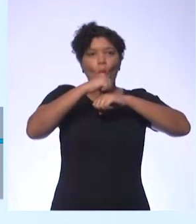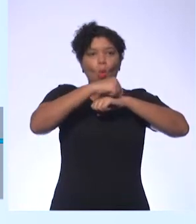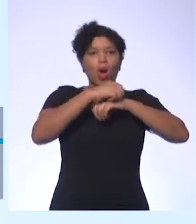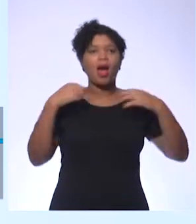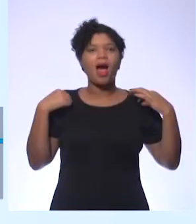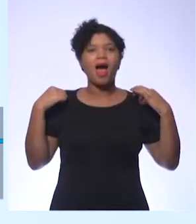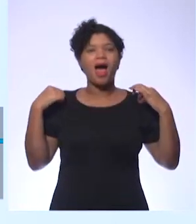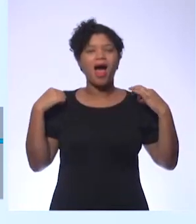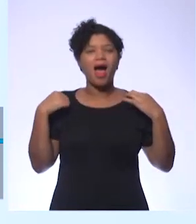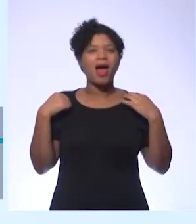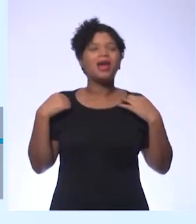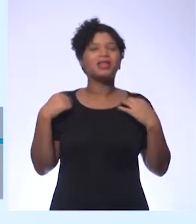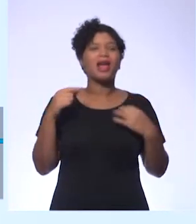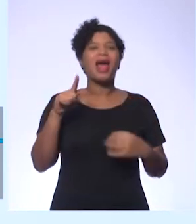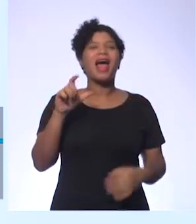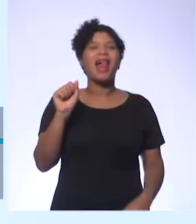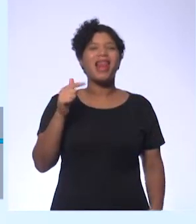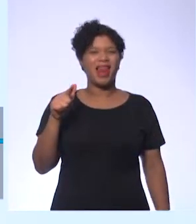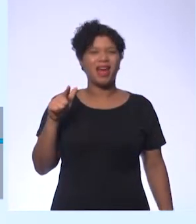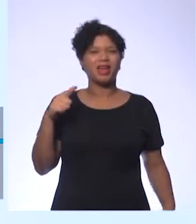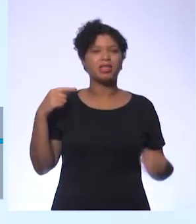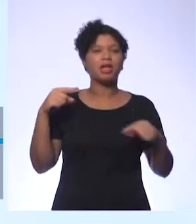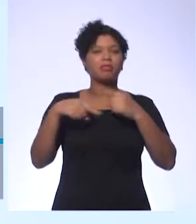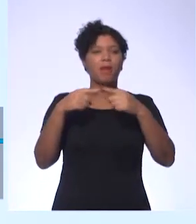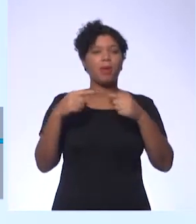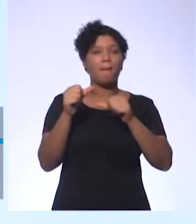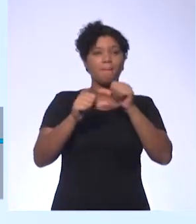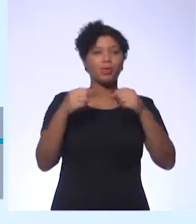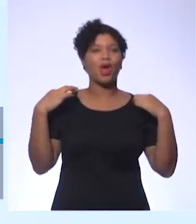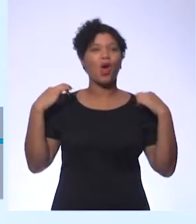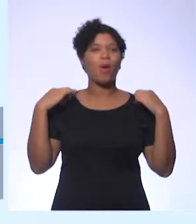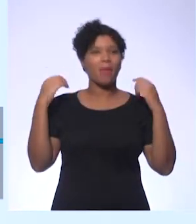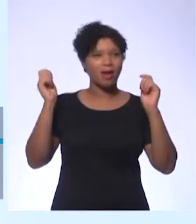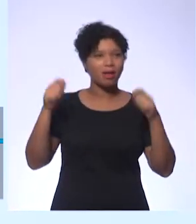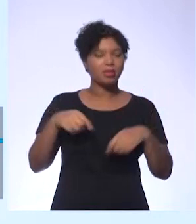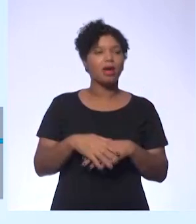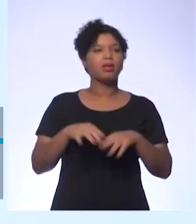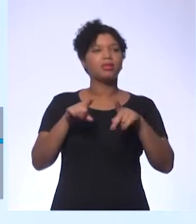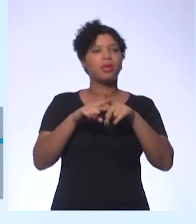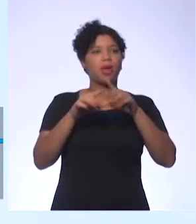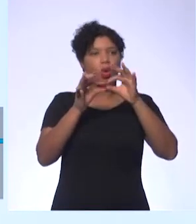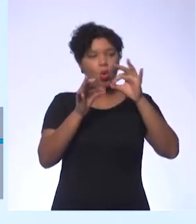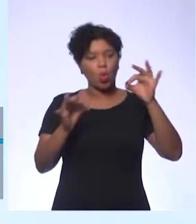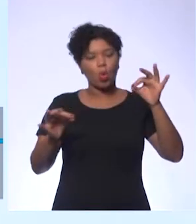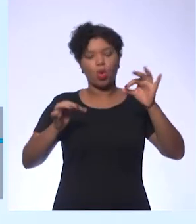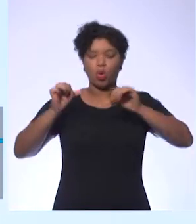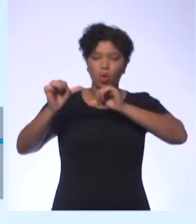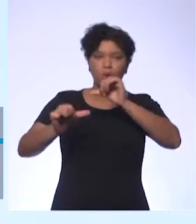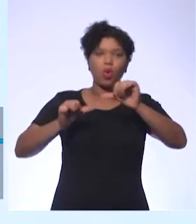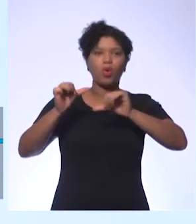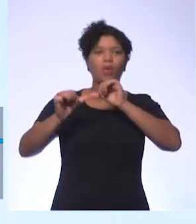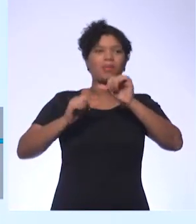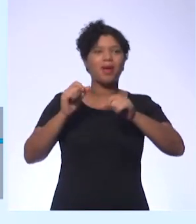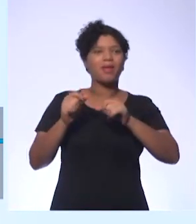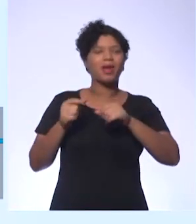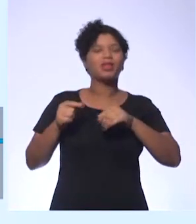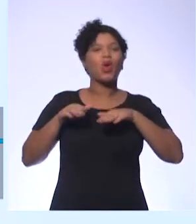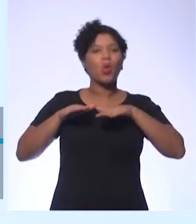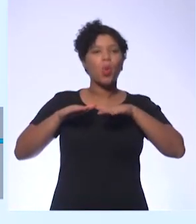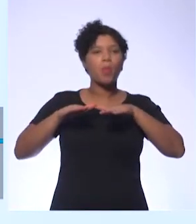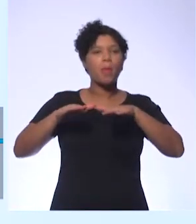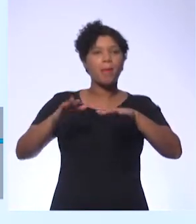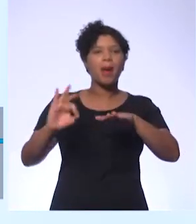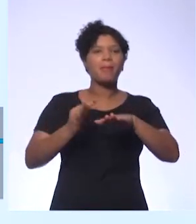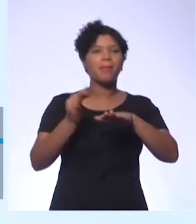ali aquele algodão para se tornar uma lã. Ele sabia fazer fiar e depois costurar até chegar no produto final,